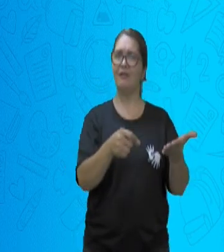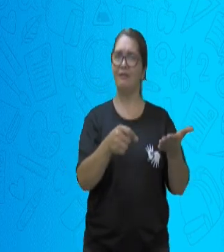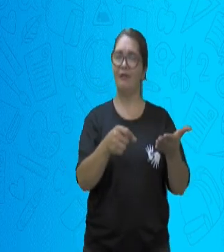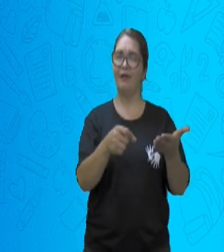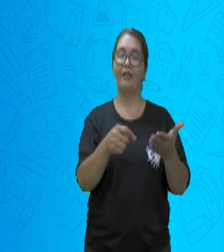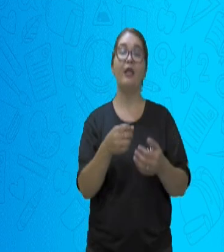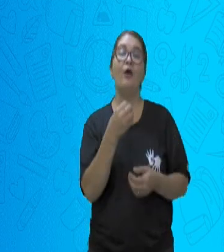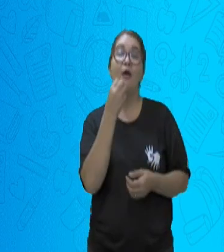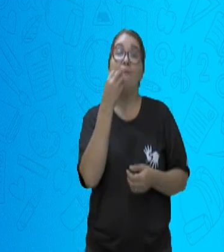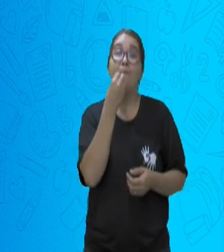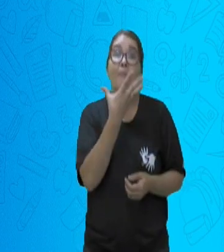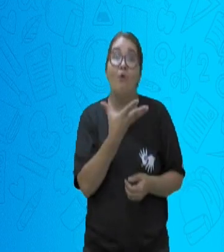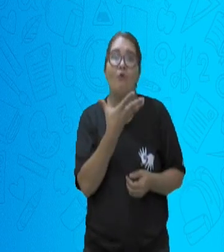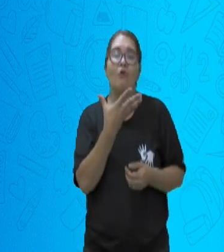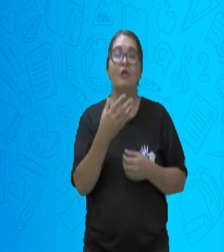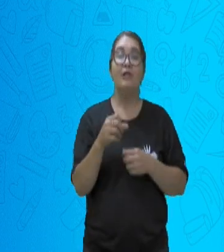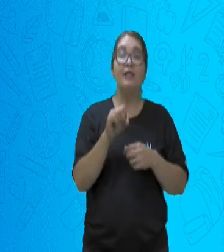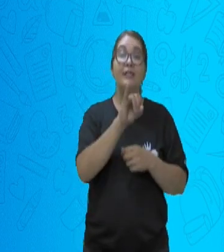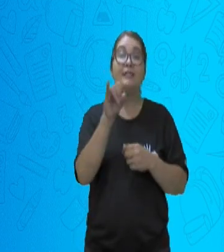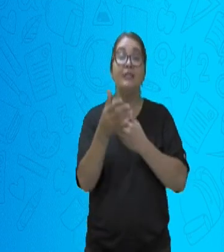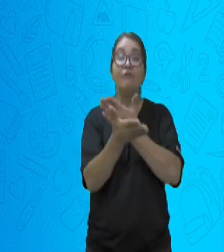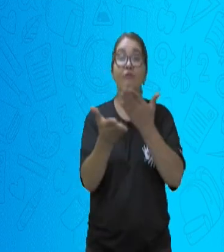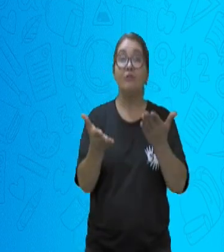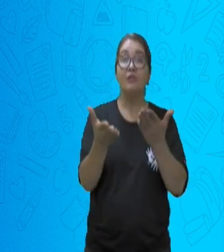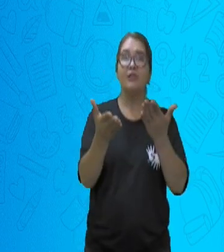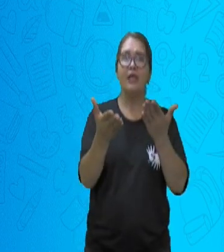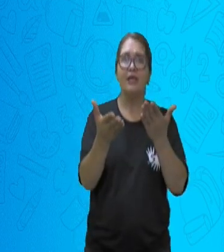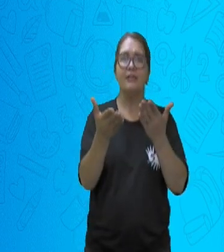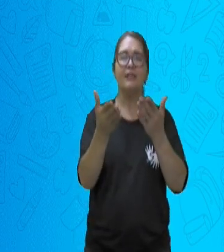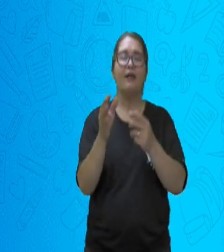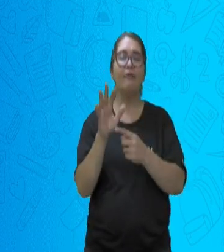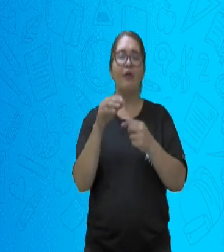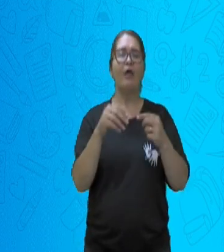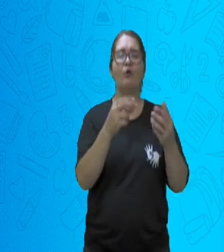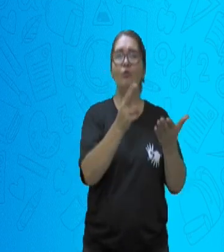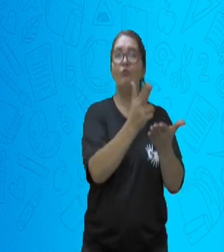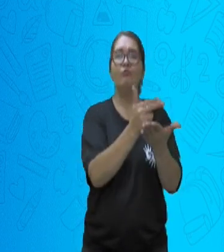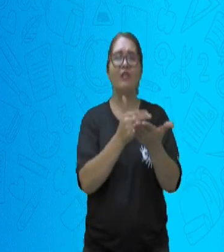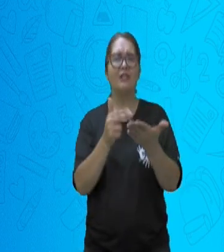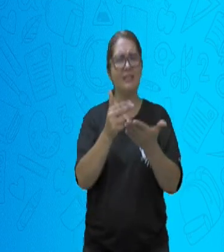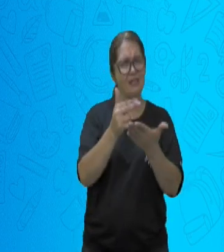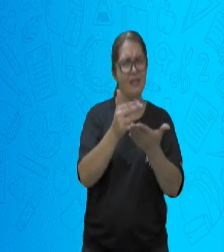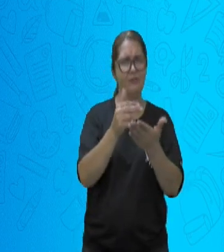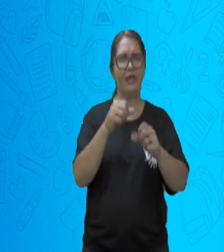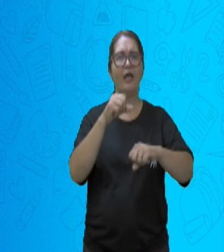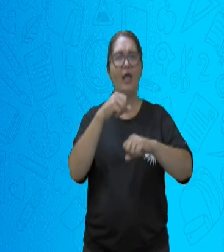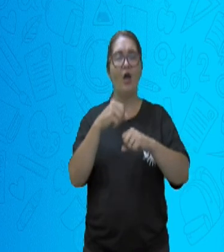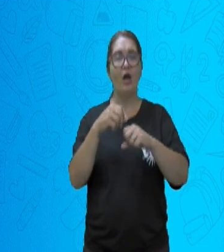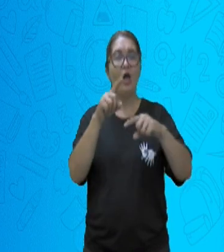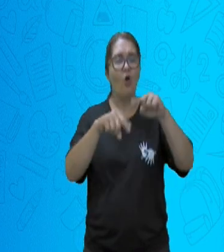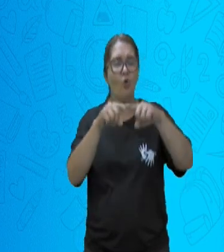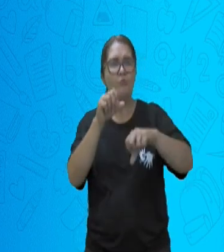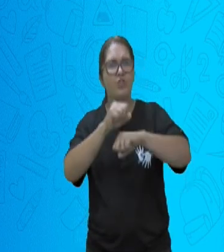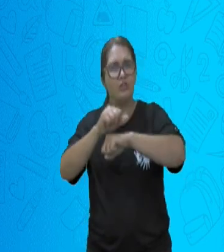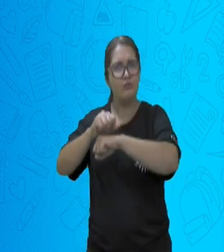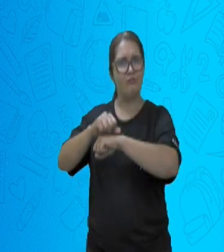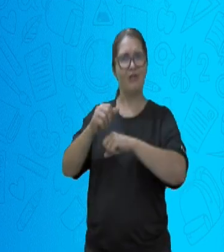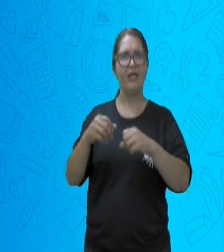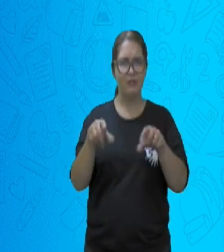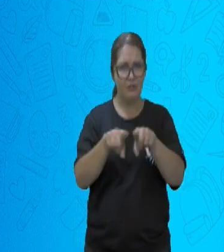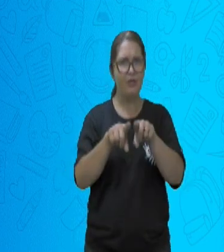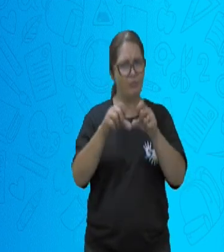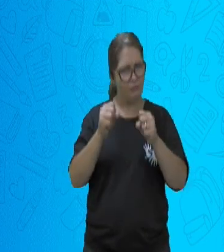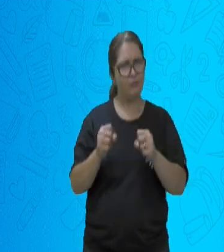representar com desenhos para facilitar o entendimento como nós fizemos. Vamos pegar como exemplo o número 2, 4 vezes